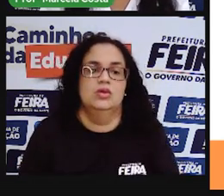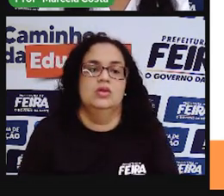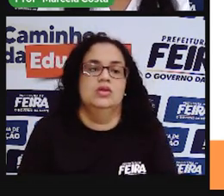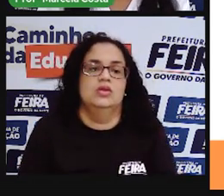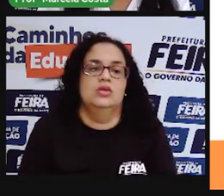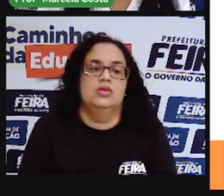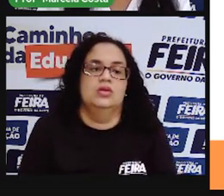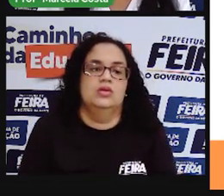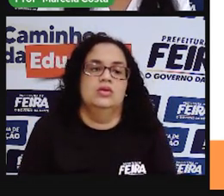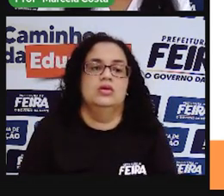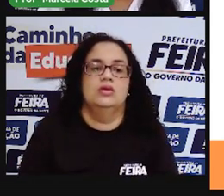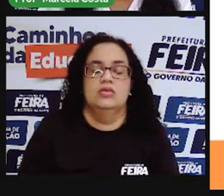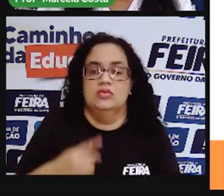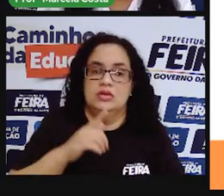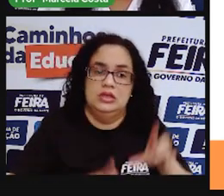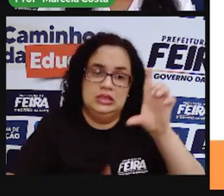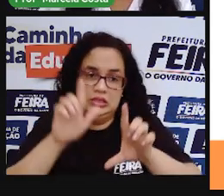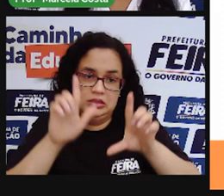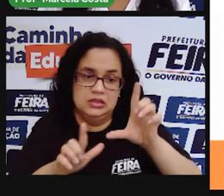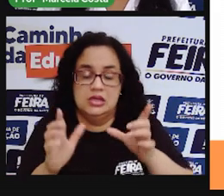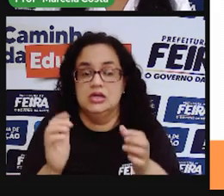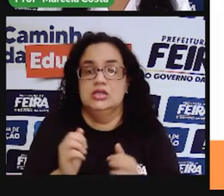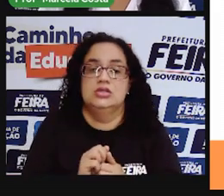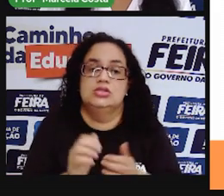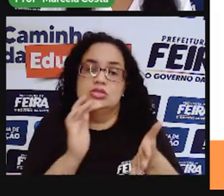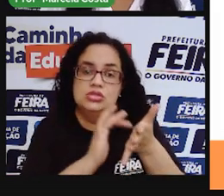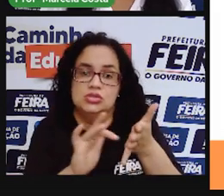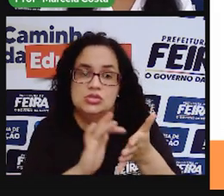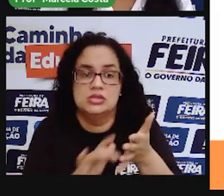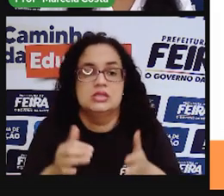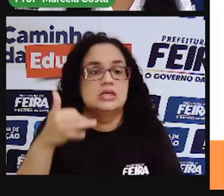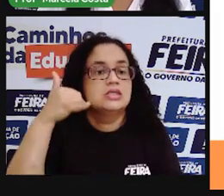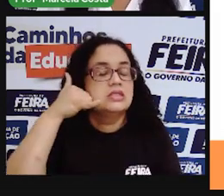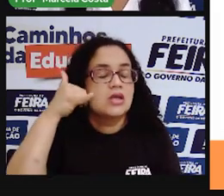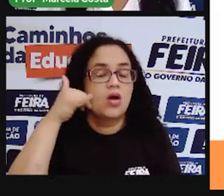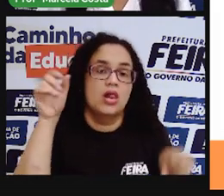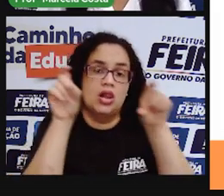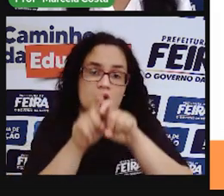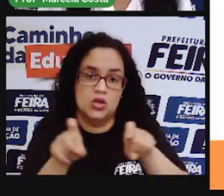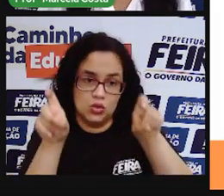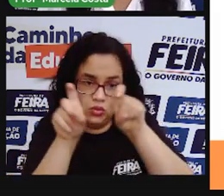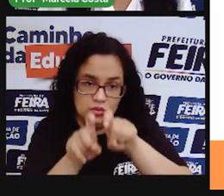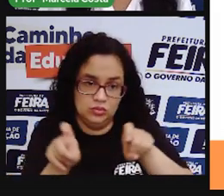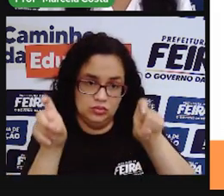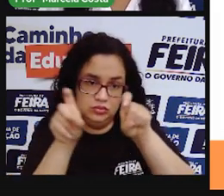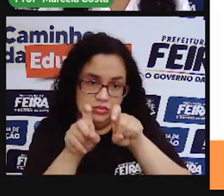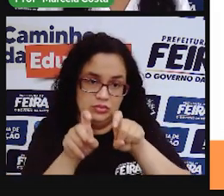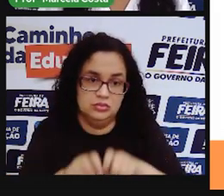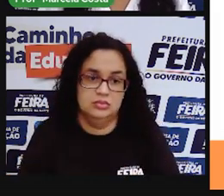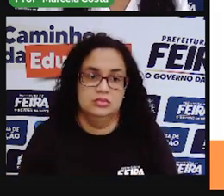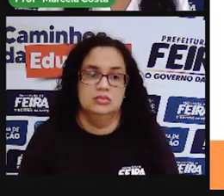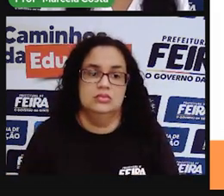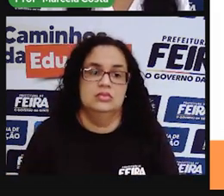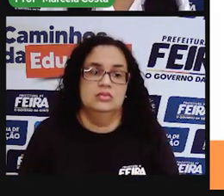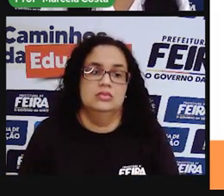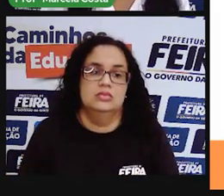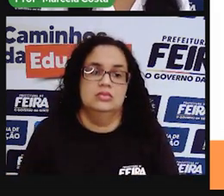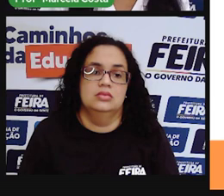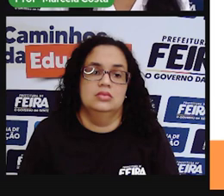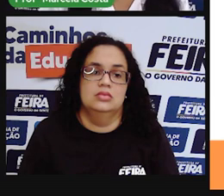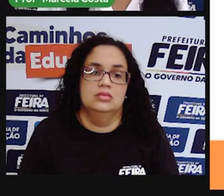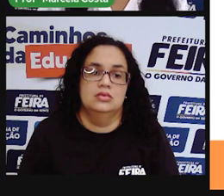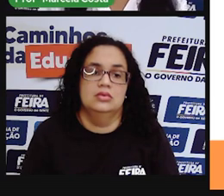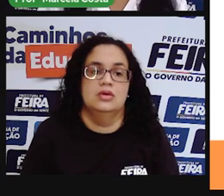nas mídias digitais, no celular, no computador. Quando você está acessando um site que